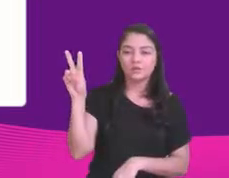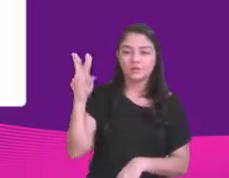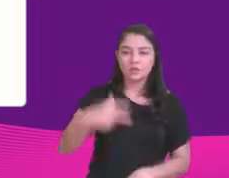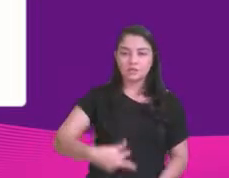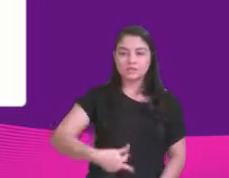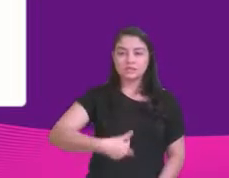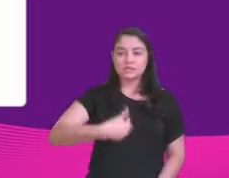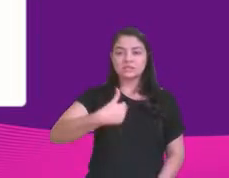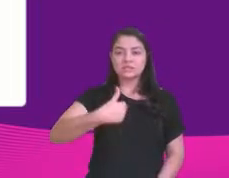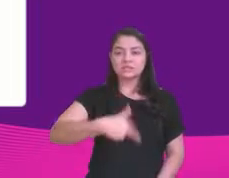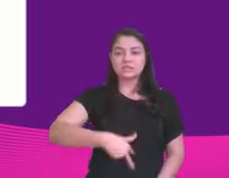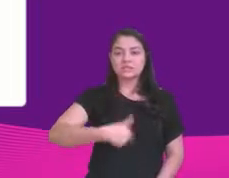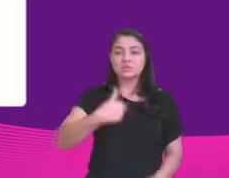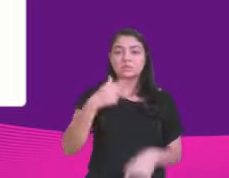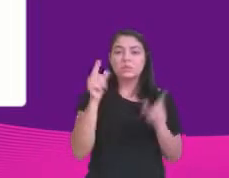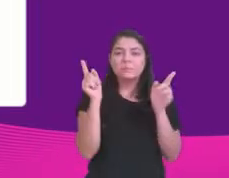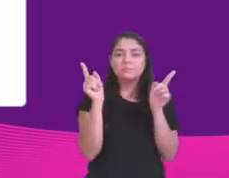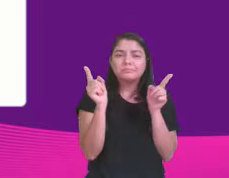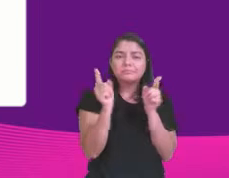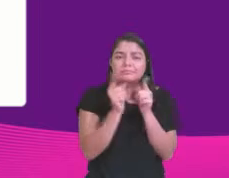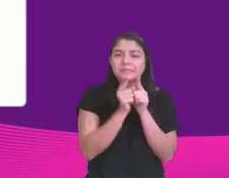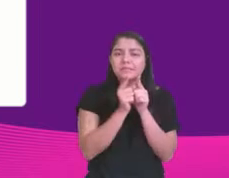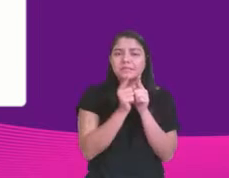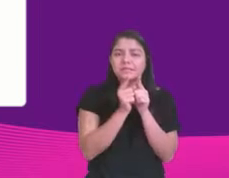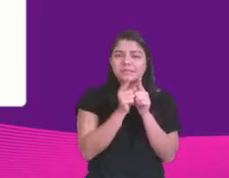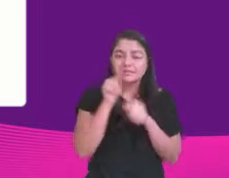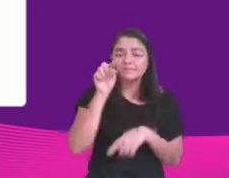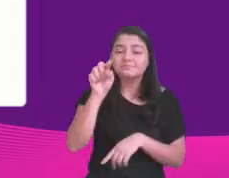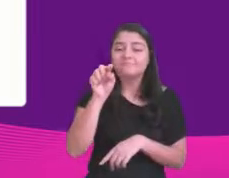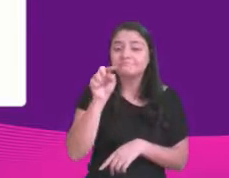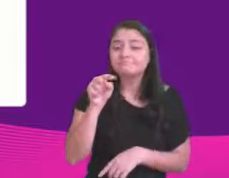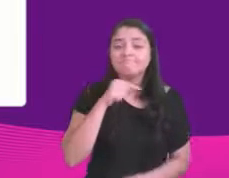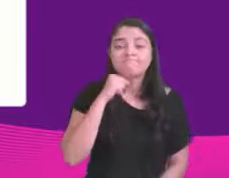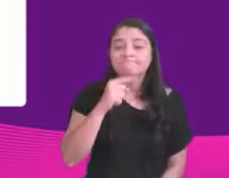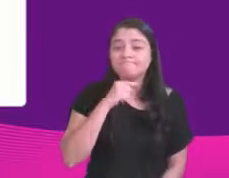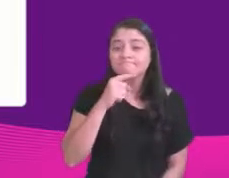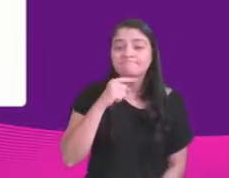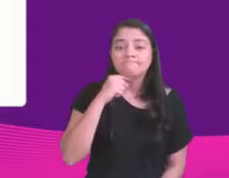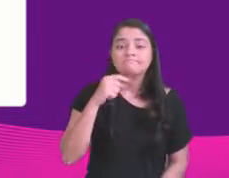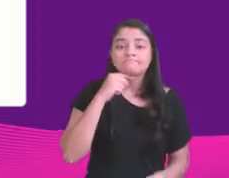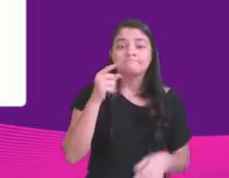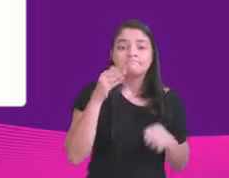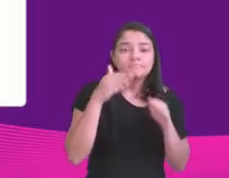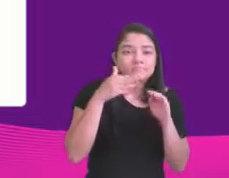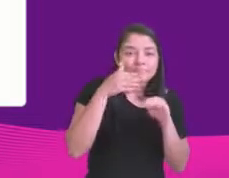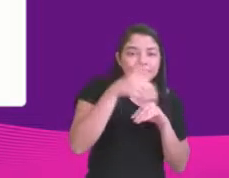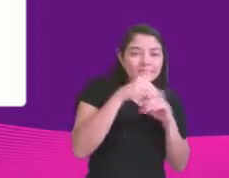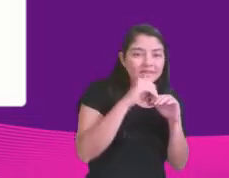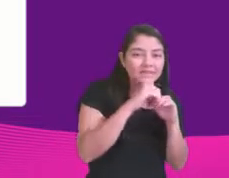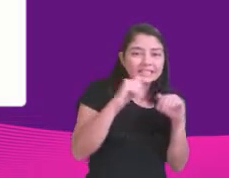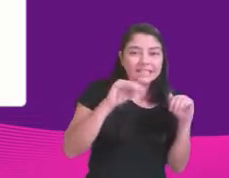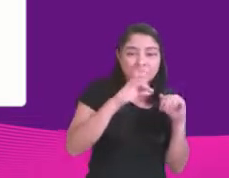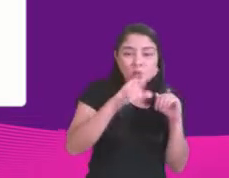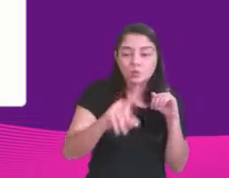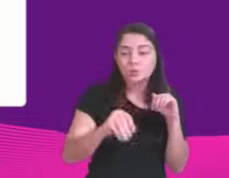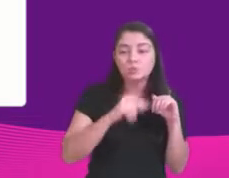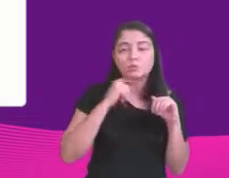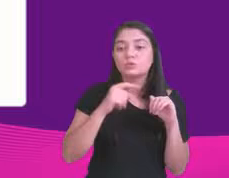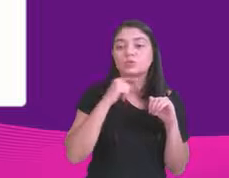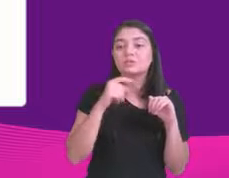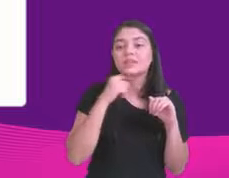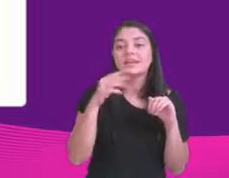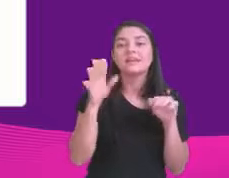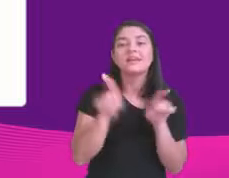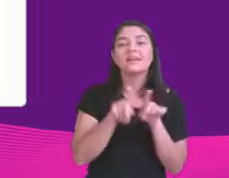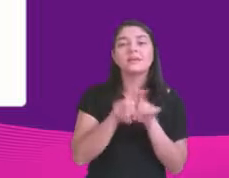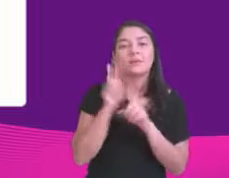uma incisão realmente pequena e que você não consegue ter um acesso à cavidade peritoneal toda. Nesse caso aqui, quem não está acostumado a